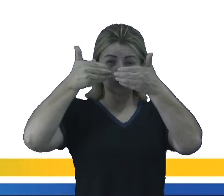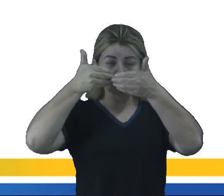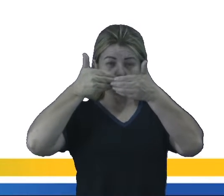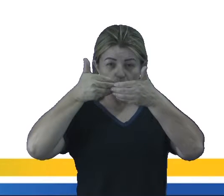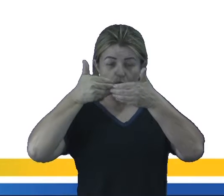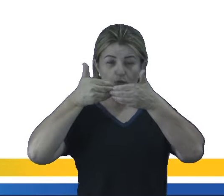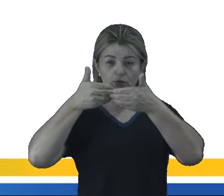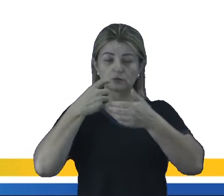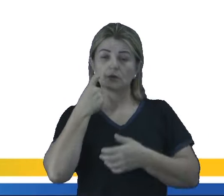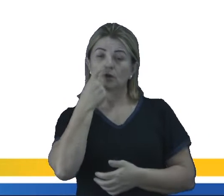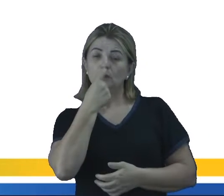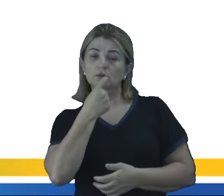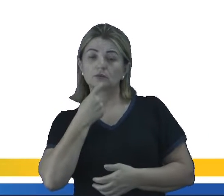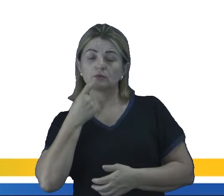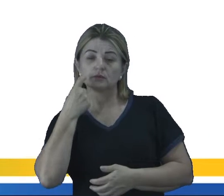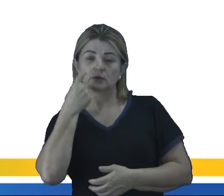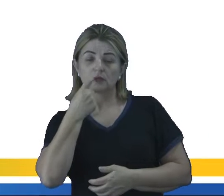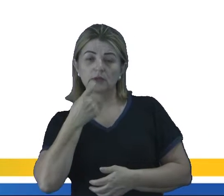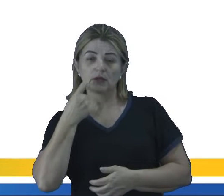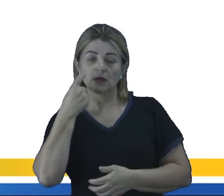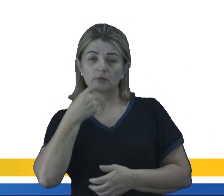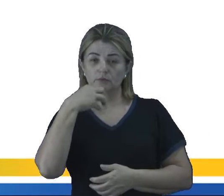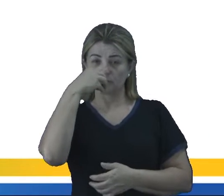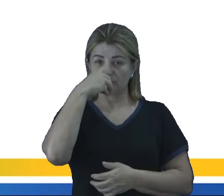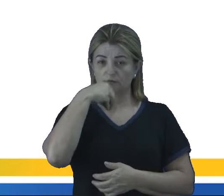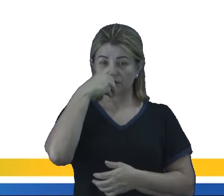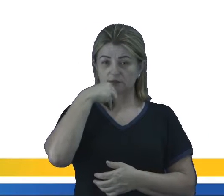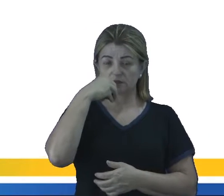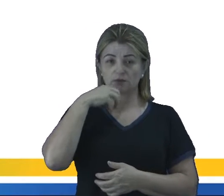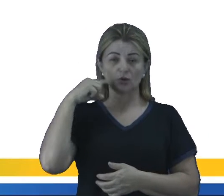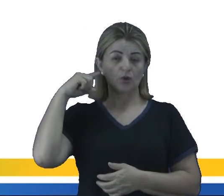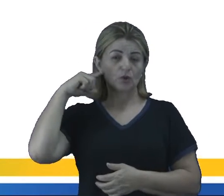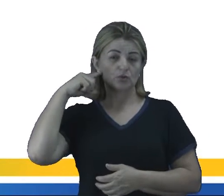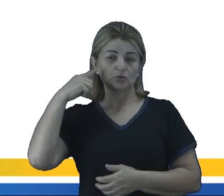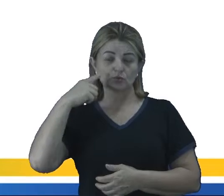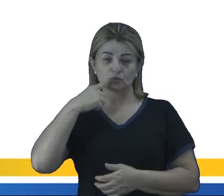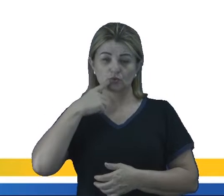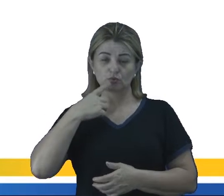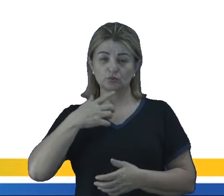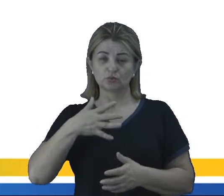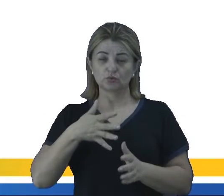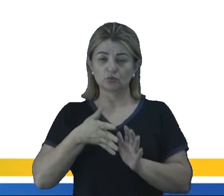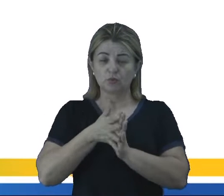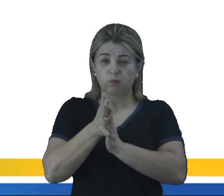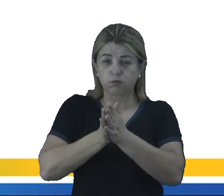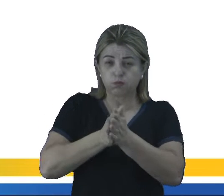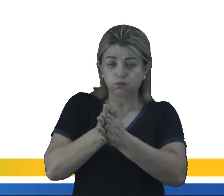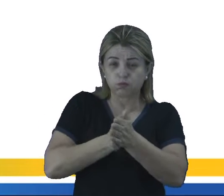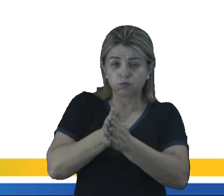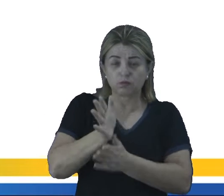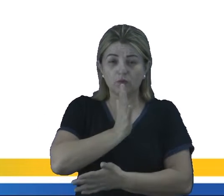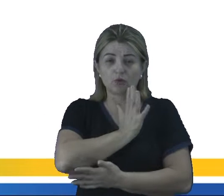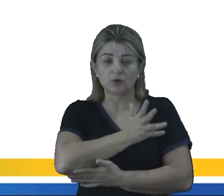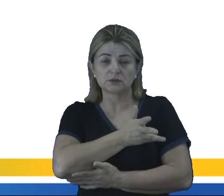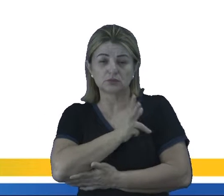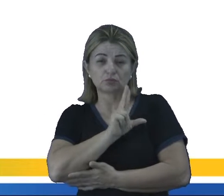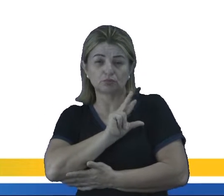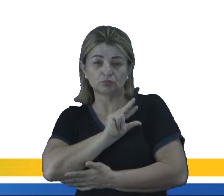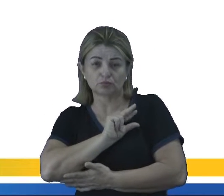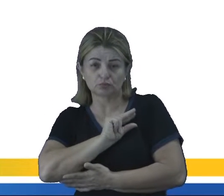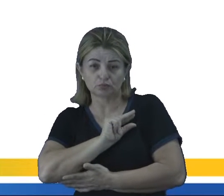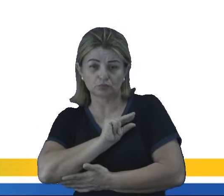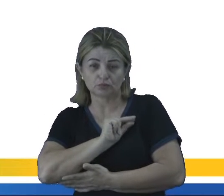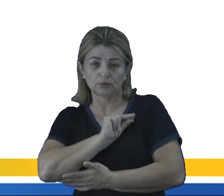sentimentos, ideias, emoções, né? Ali dentro da estrutura literária, algumas escolas